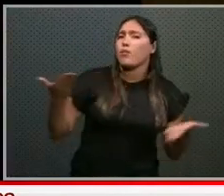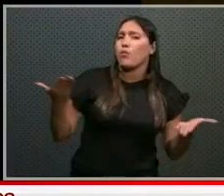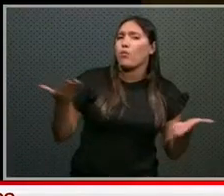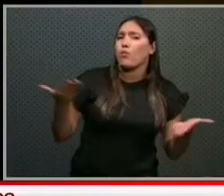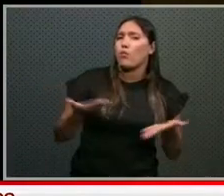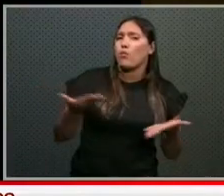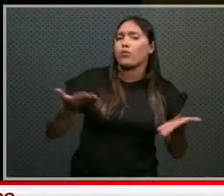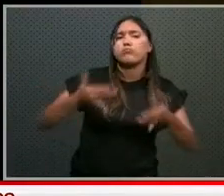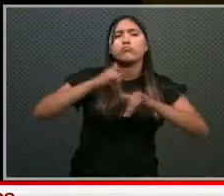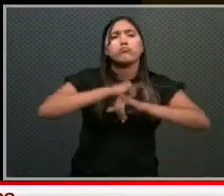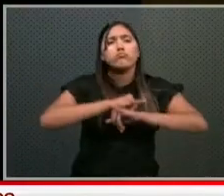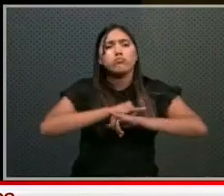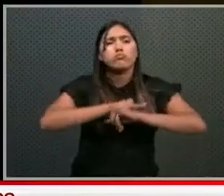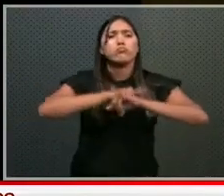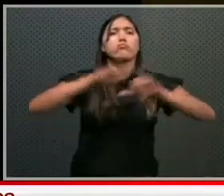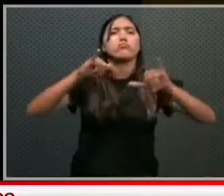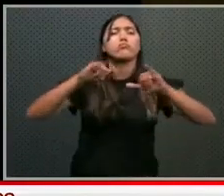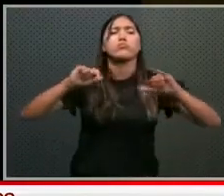de